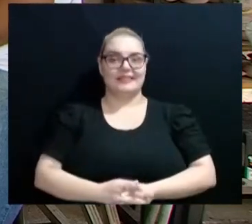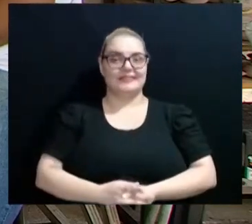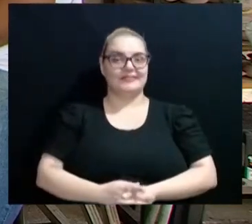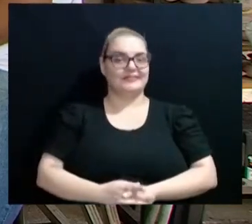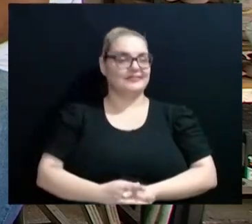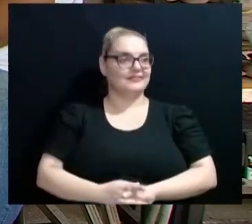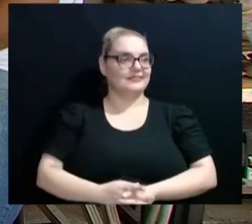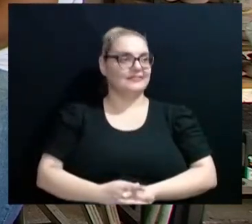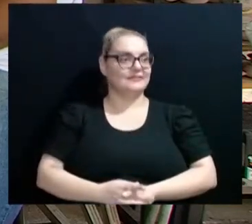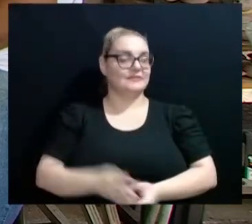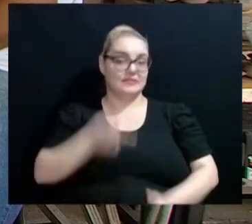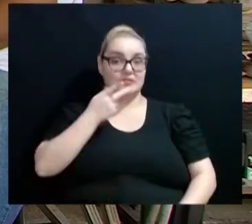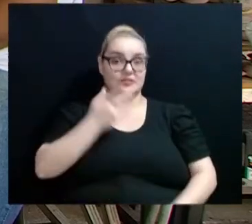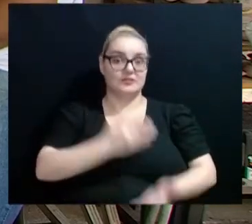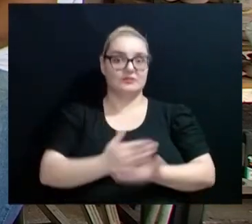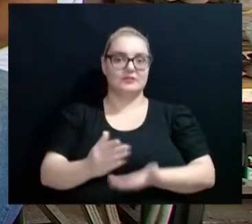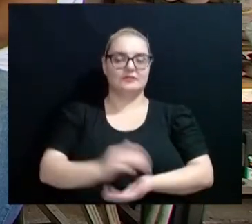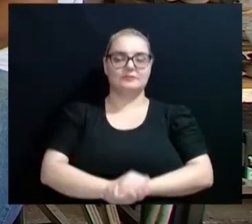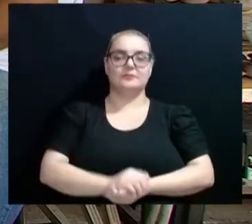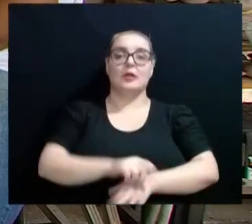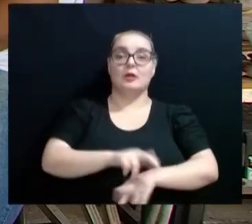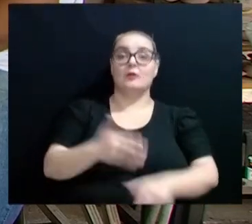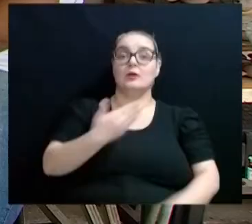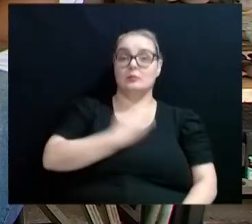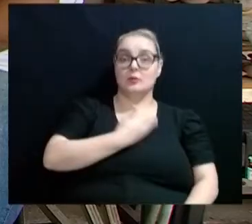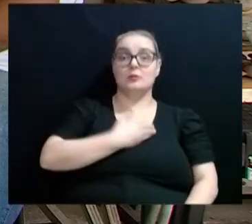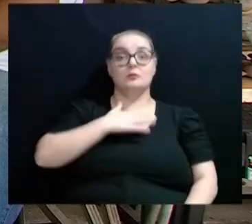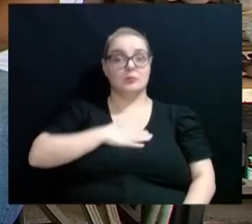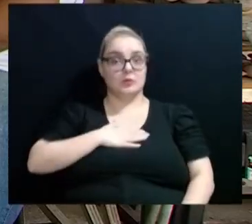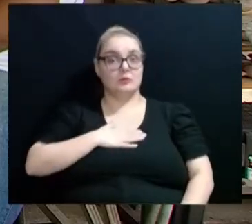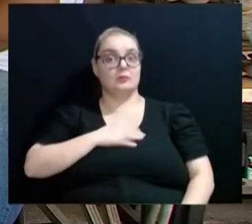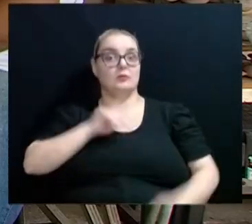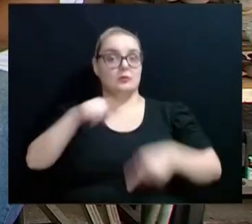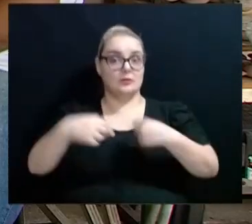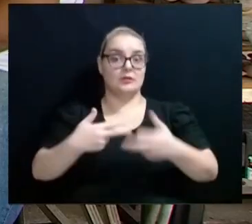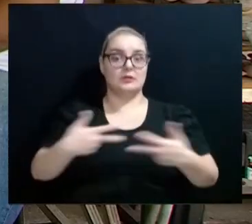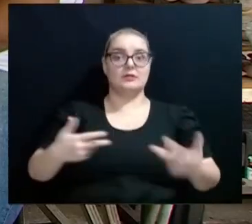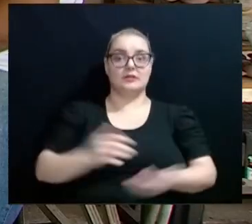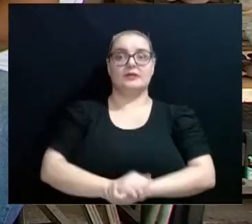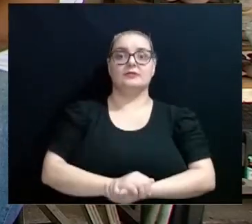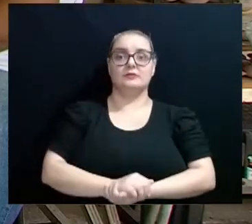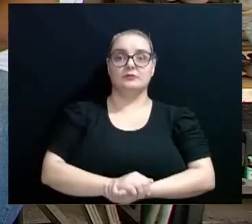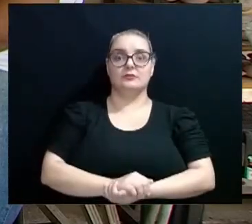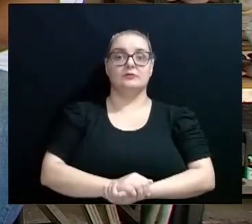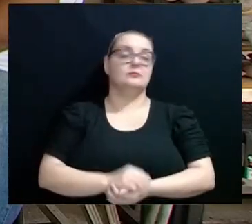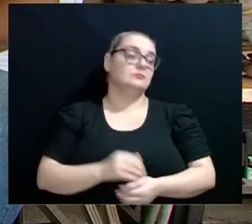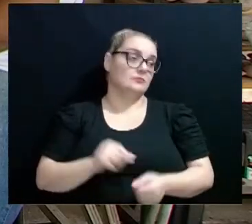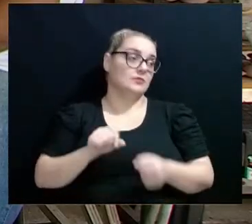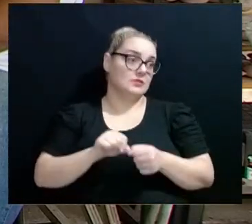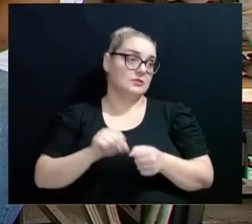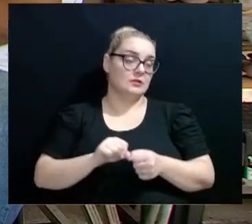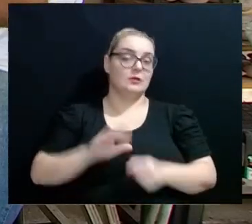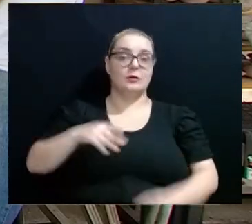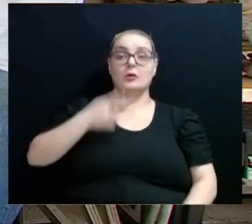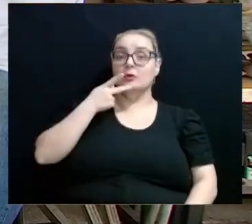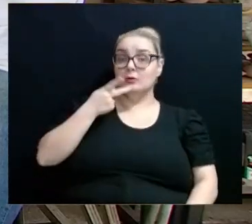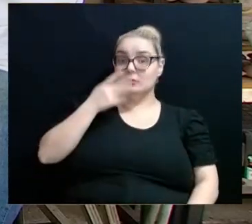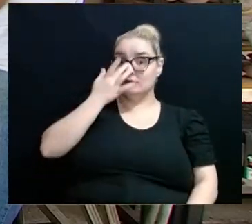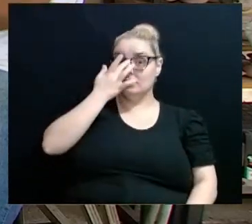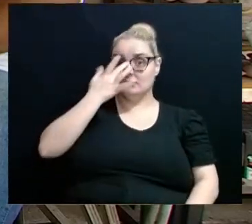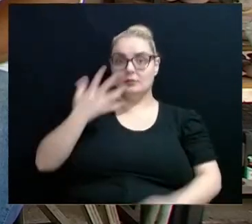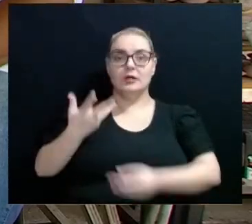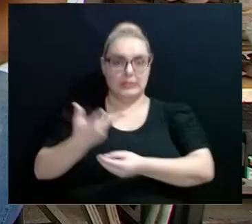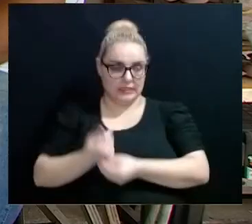uma pergunta que é importantíssima. Você até disse no começo, vários colegas meus foram fazer outras coisas,